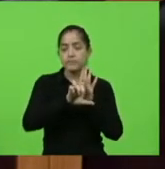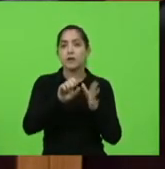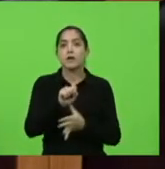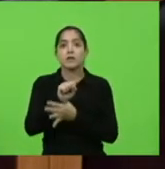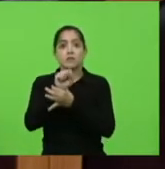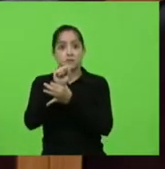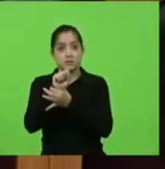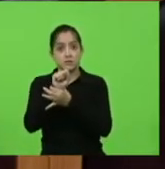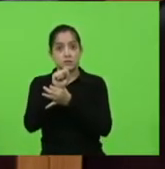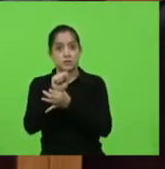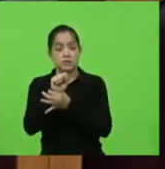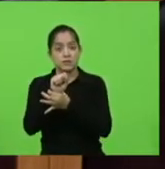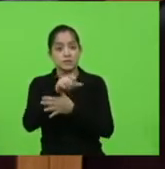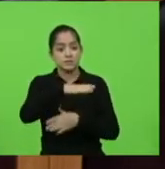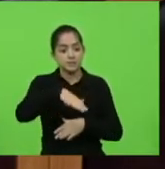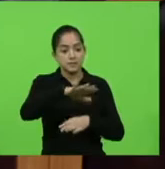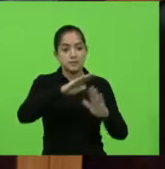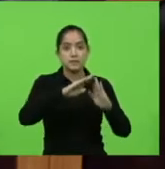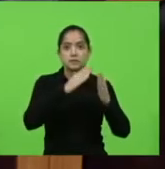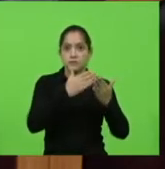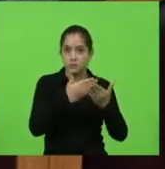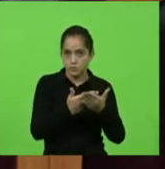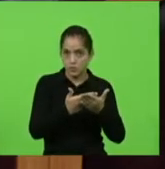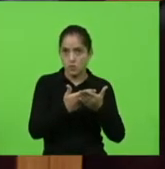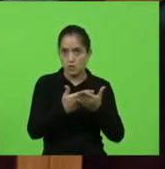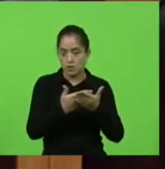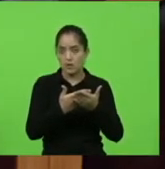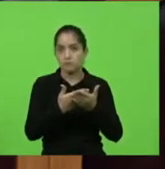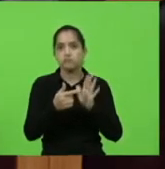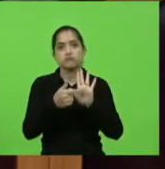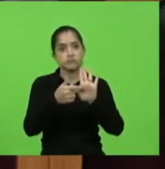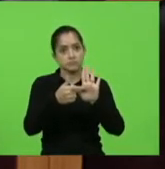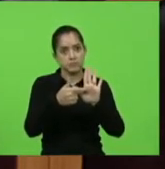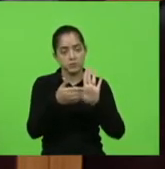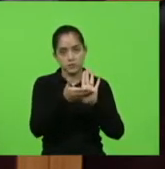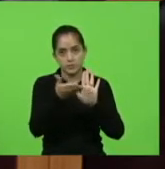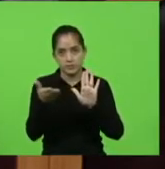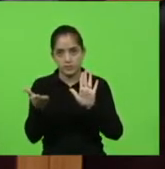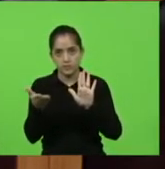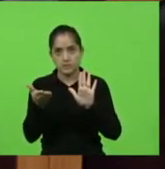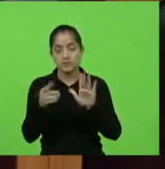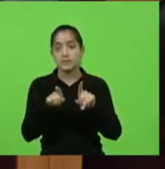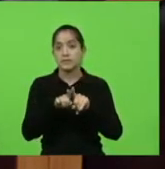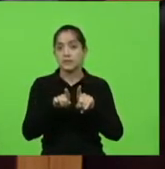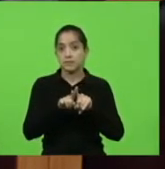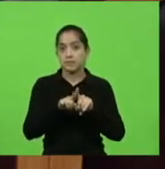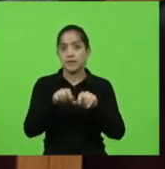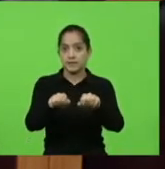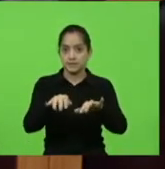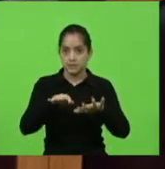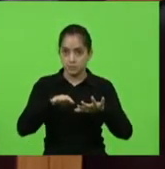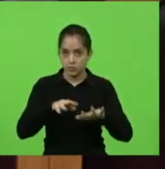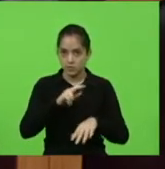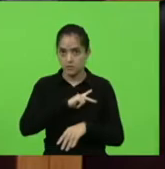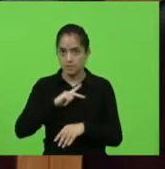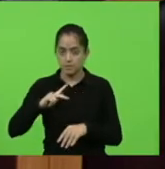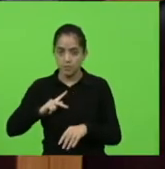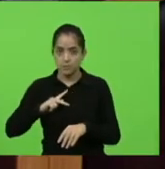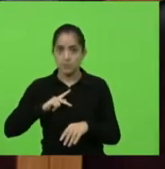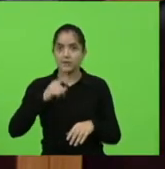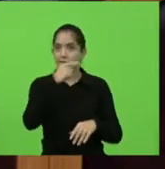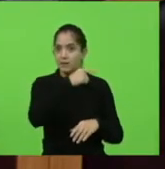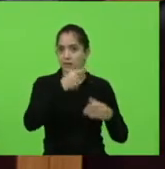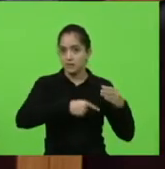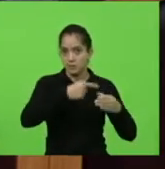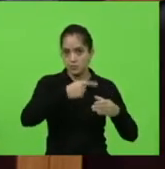nas escolas. Quando estiver mais amadurecido, eu trago aqui para o plenário. Inclusive, essa audiência na Comissão de Segurança Pública